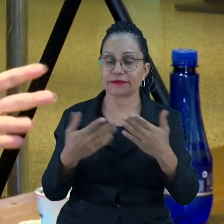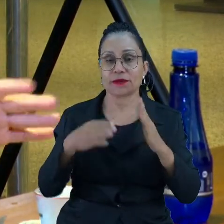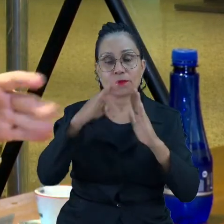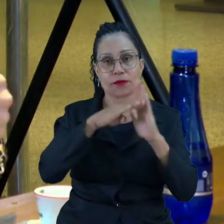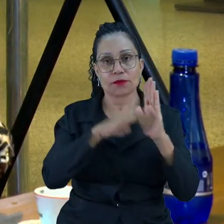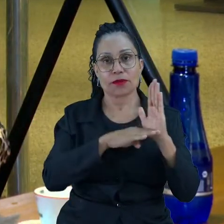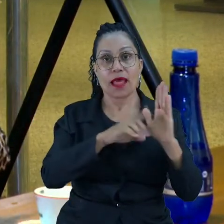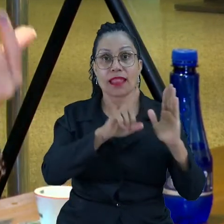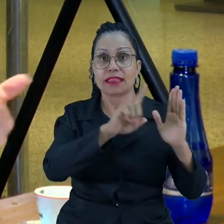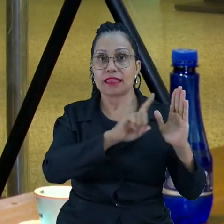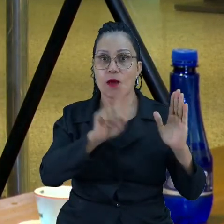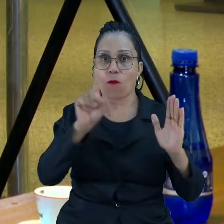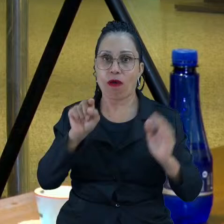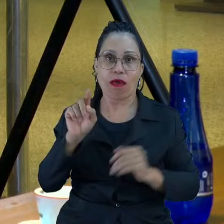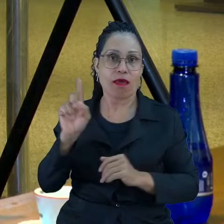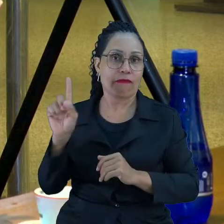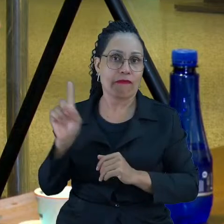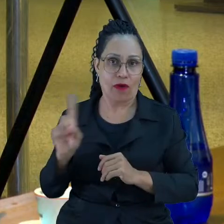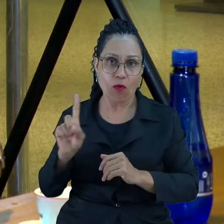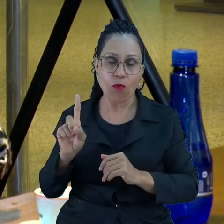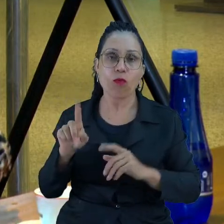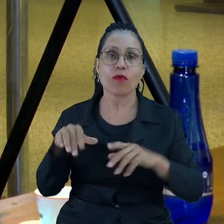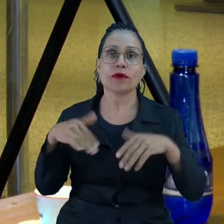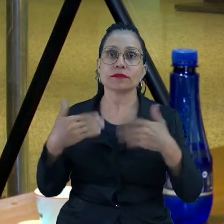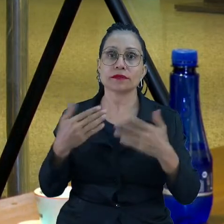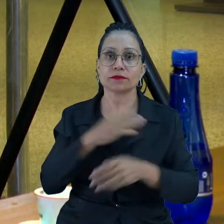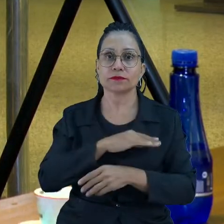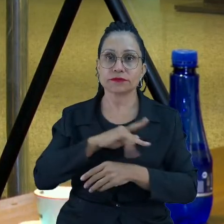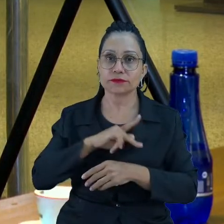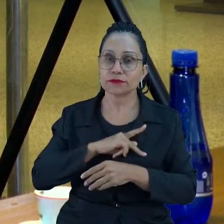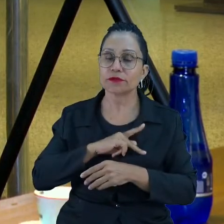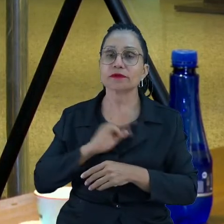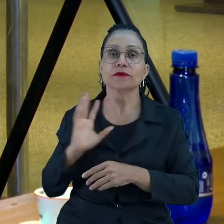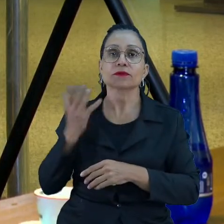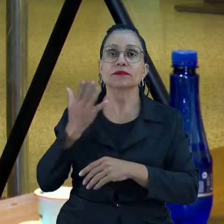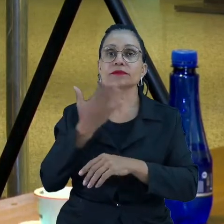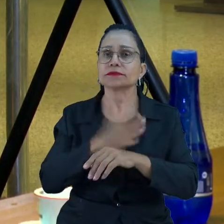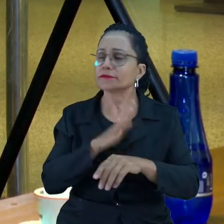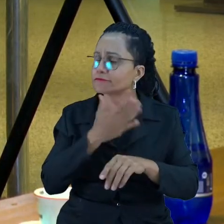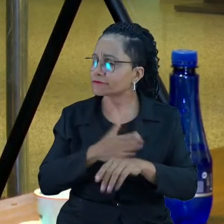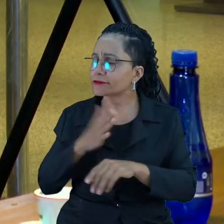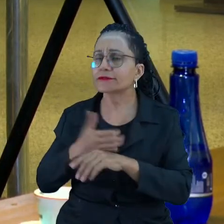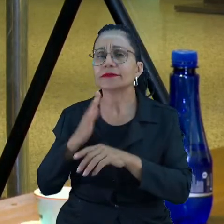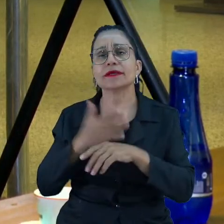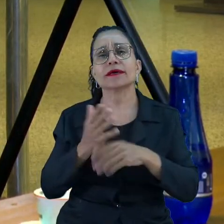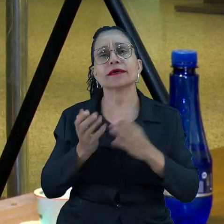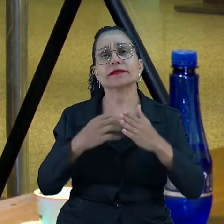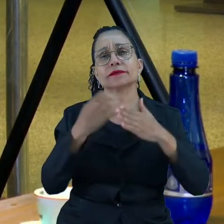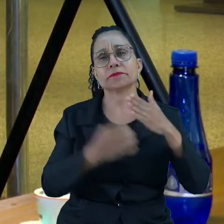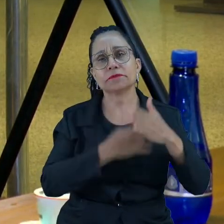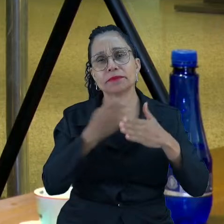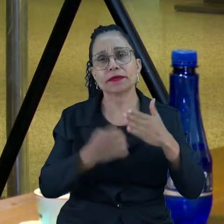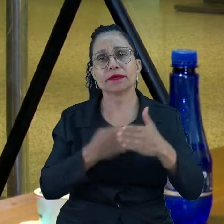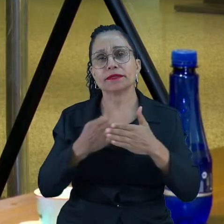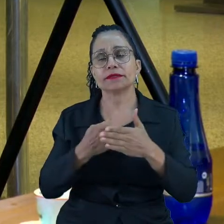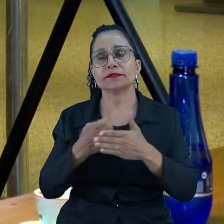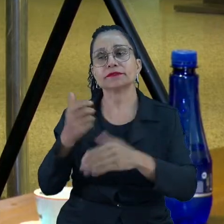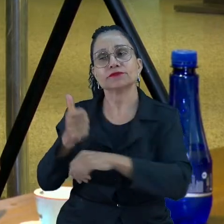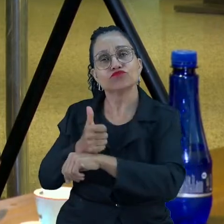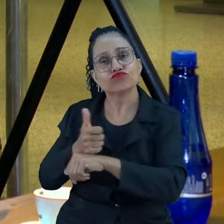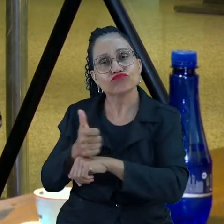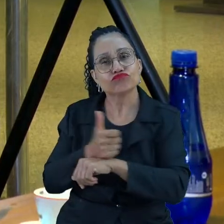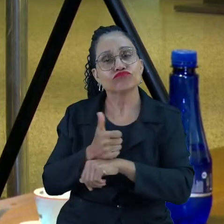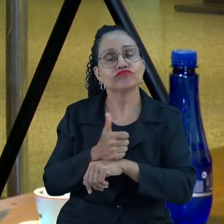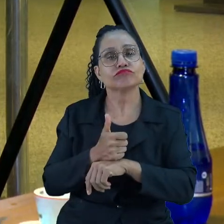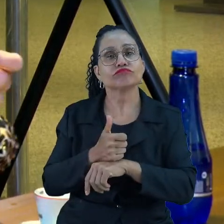Não. O Ministério Público ele tem realizado muitos treinamentos com estabelecimentos, empresários, colaboradores,